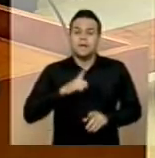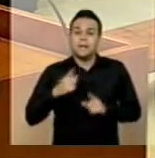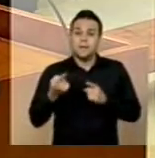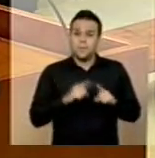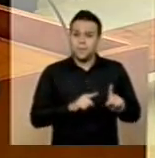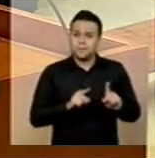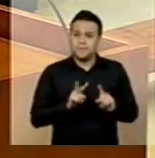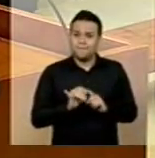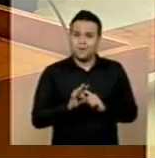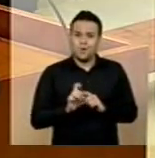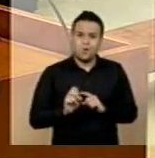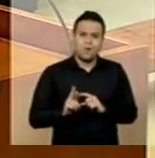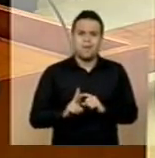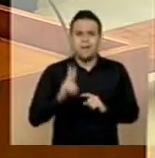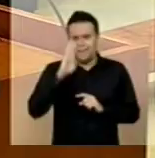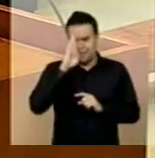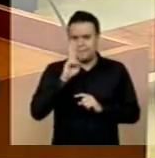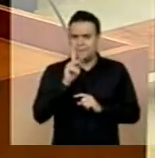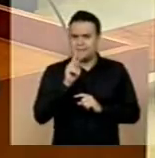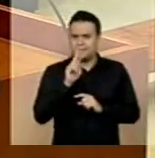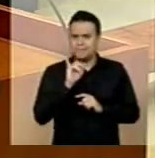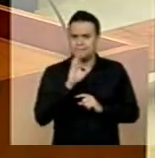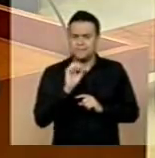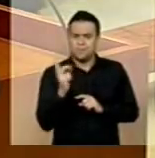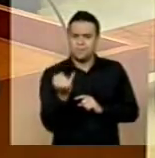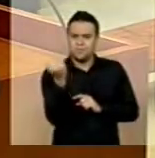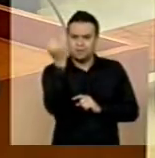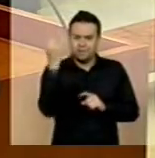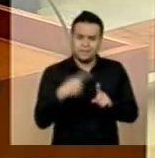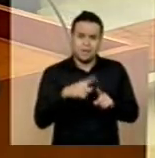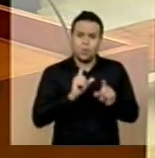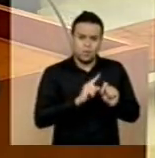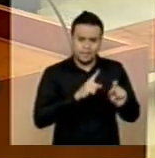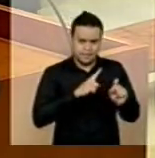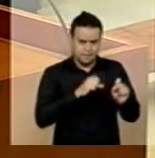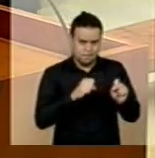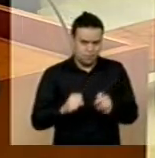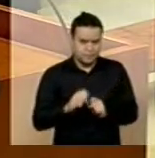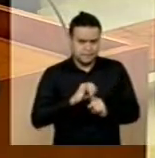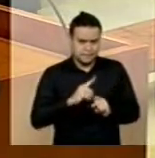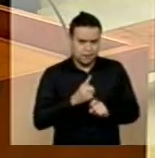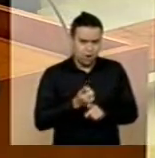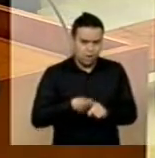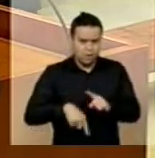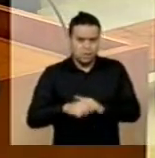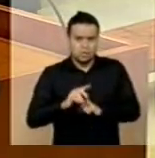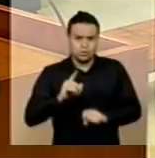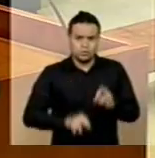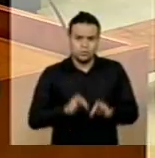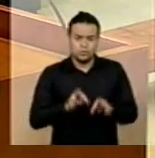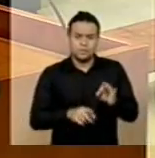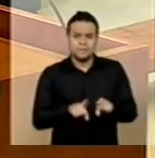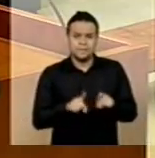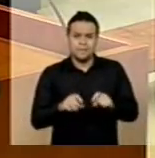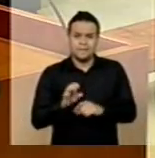princípio fundamental da separação de poderes ao subordinar a atuação de juízes e tribunais a uma prévia manifestação